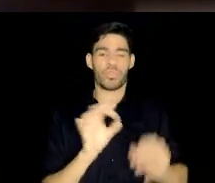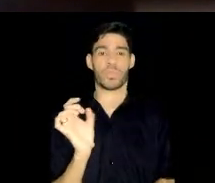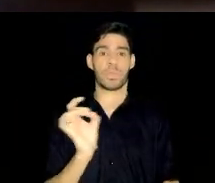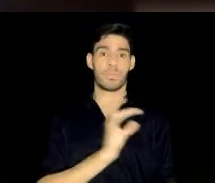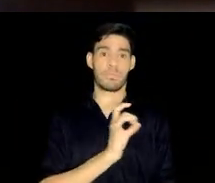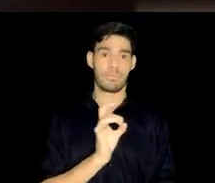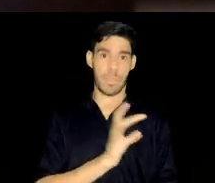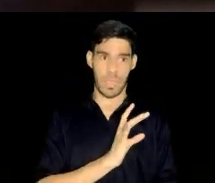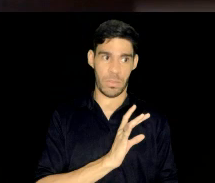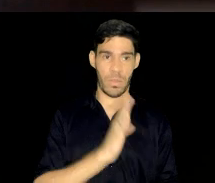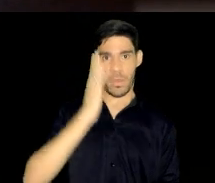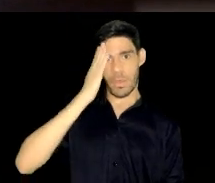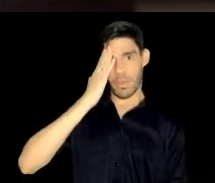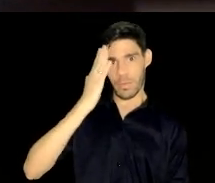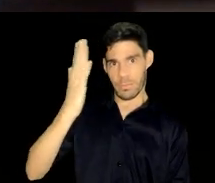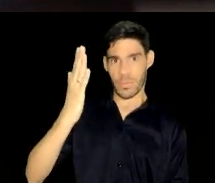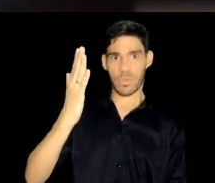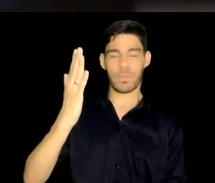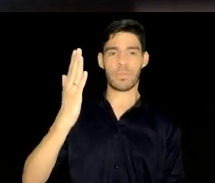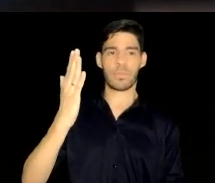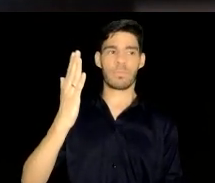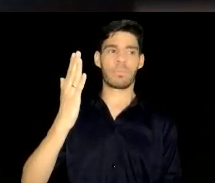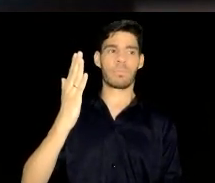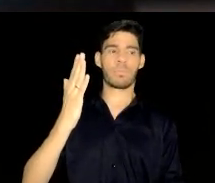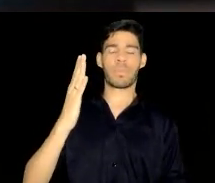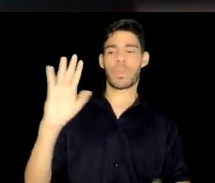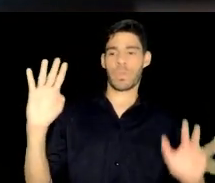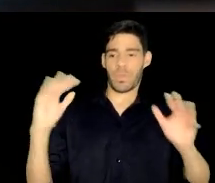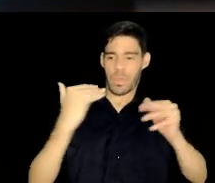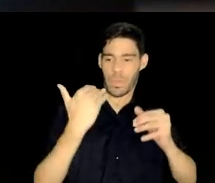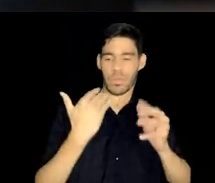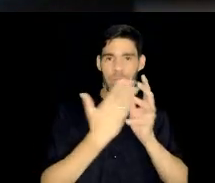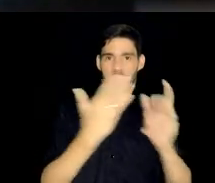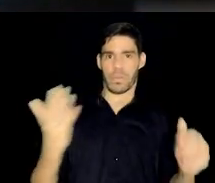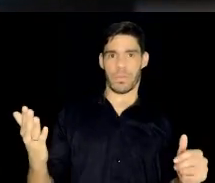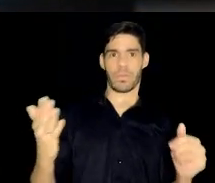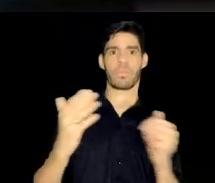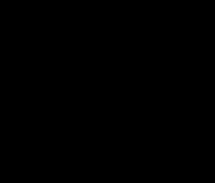juízes medrosos. Muito obrigado pela atenção a todos.